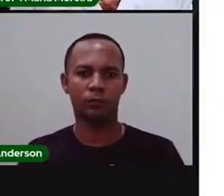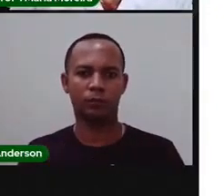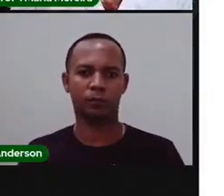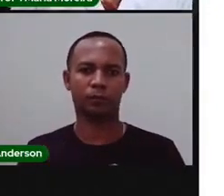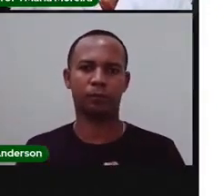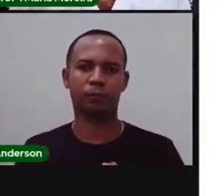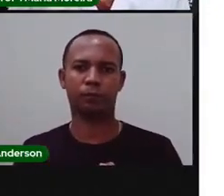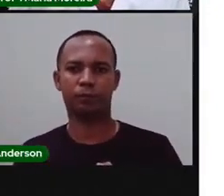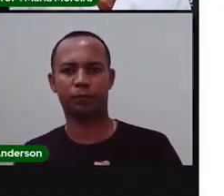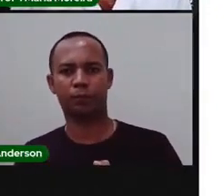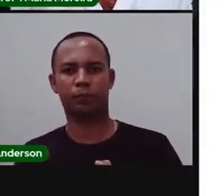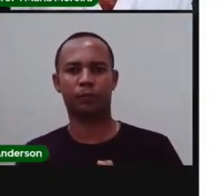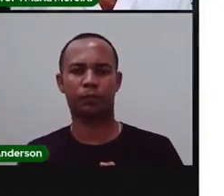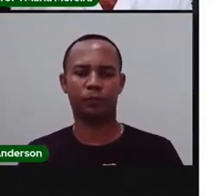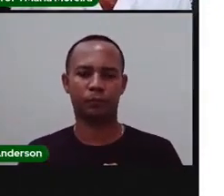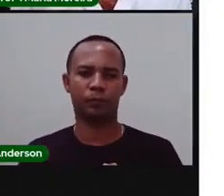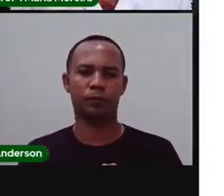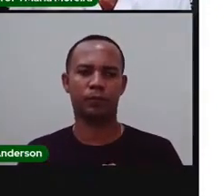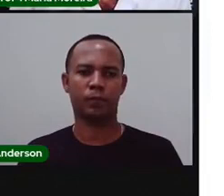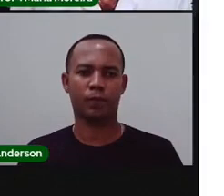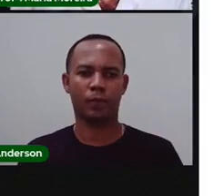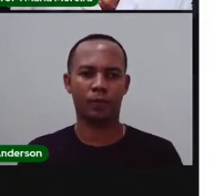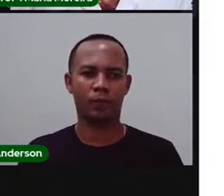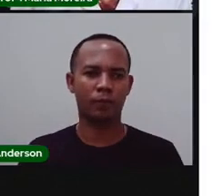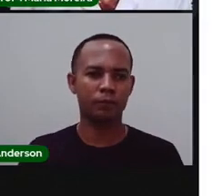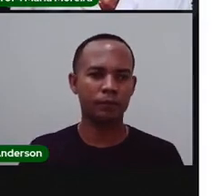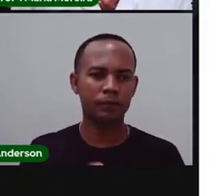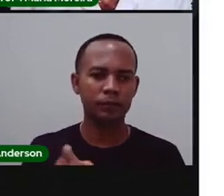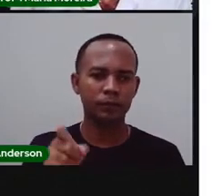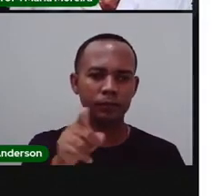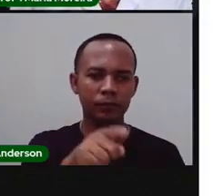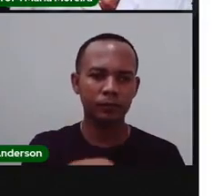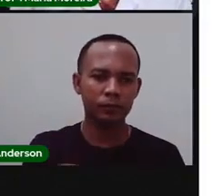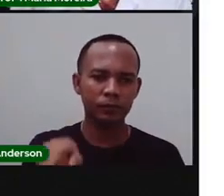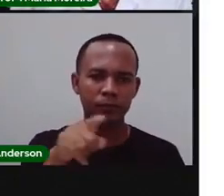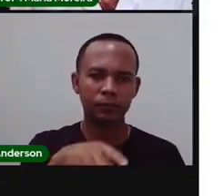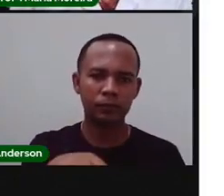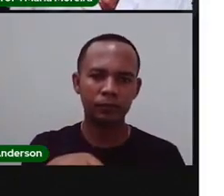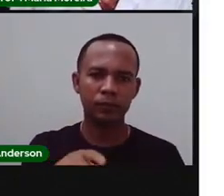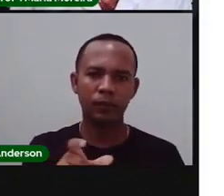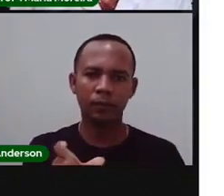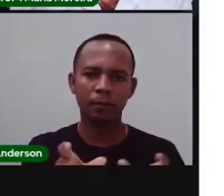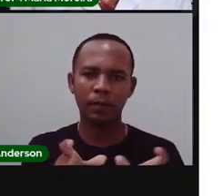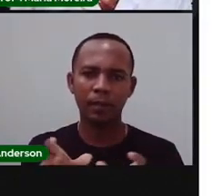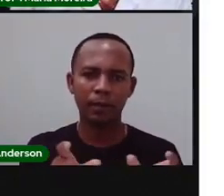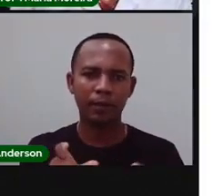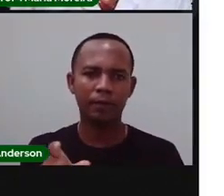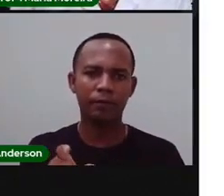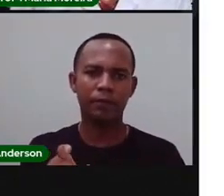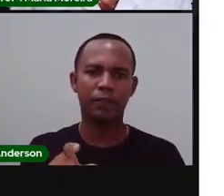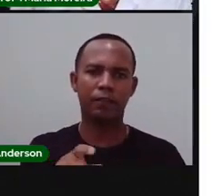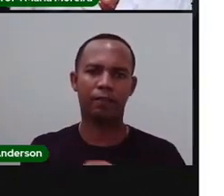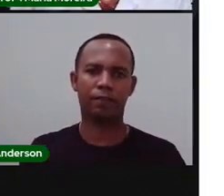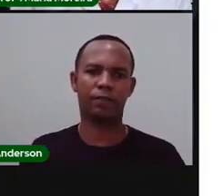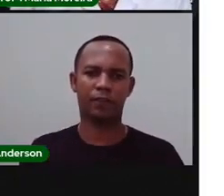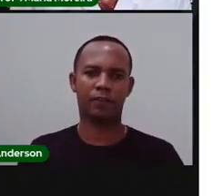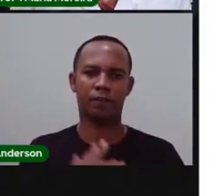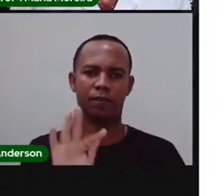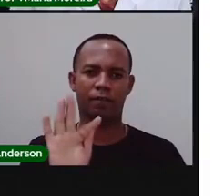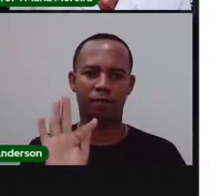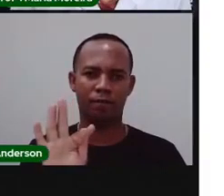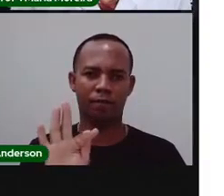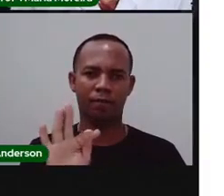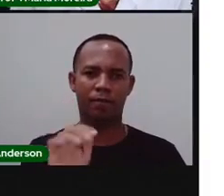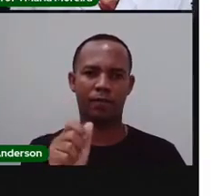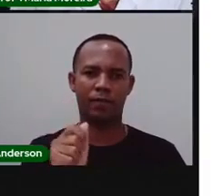Próxima questão. Circulem nas palavras farinha, micareta e carinho, a